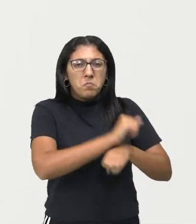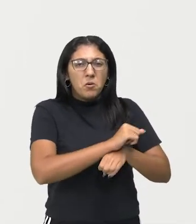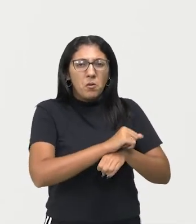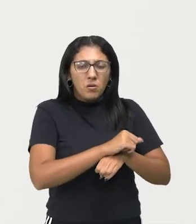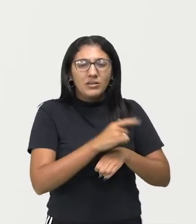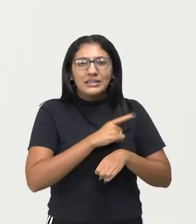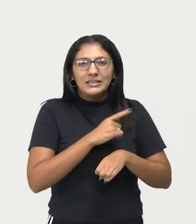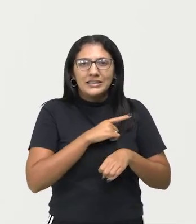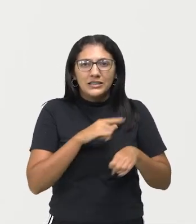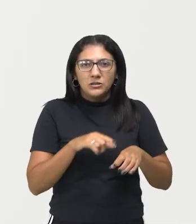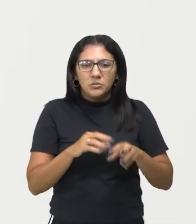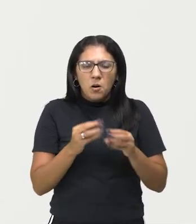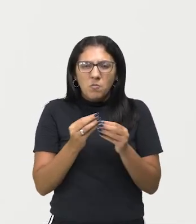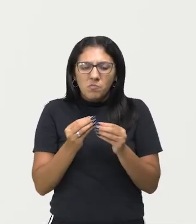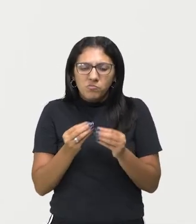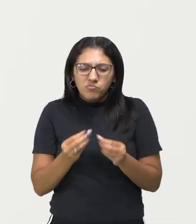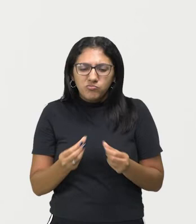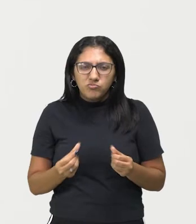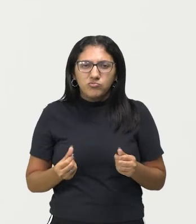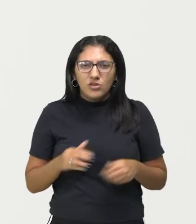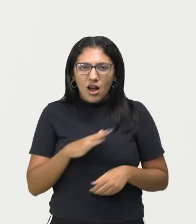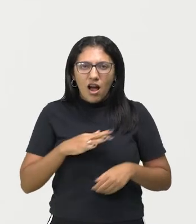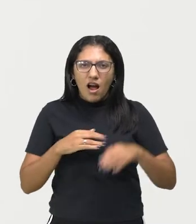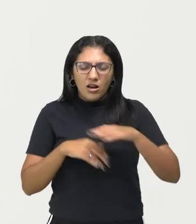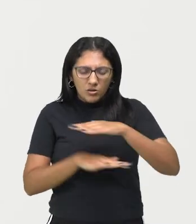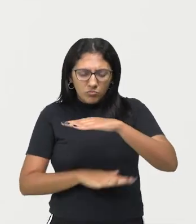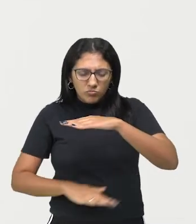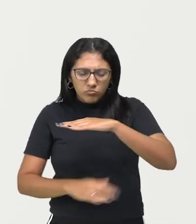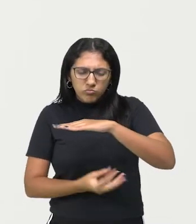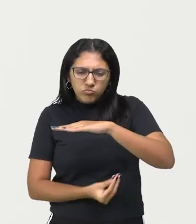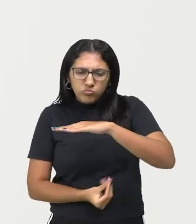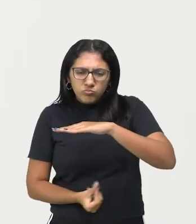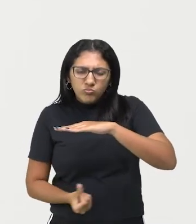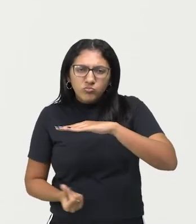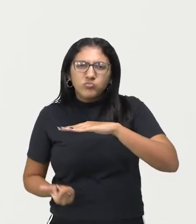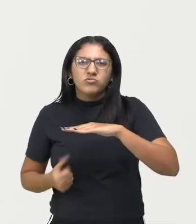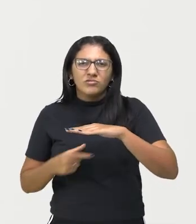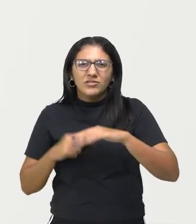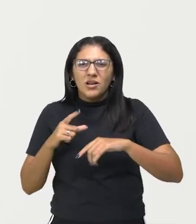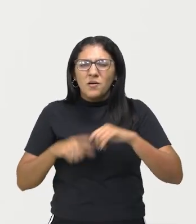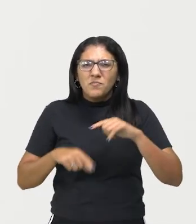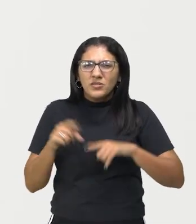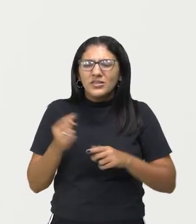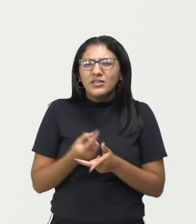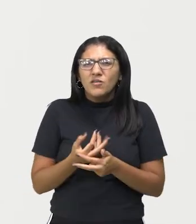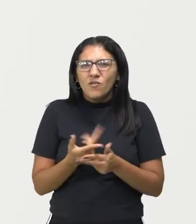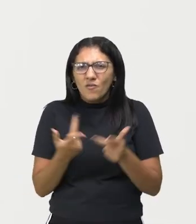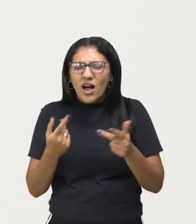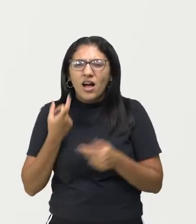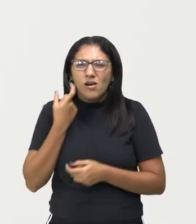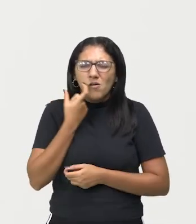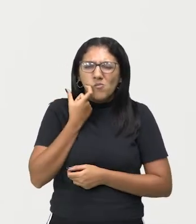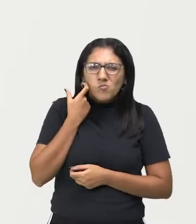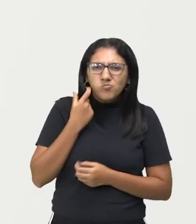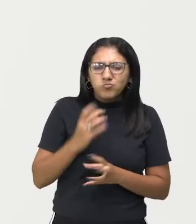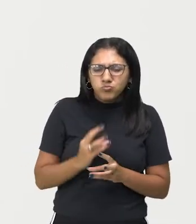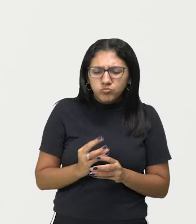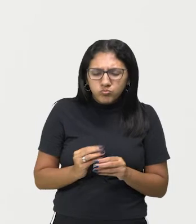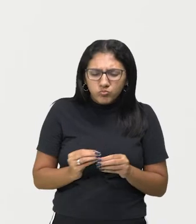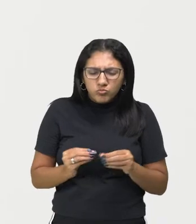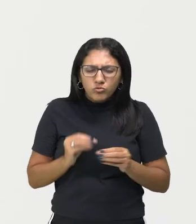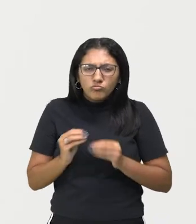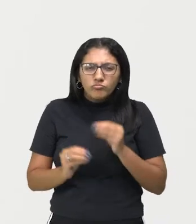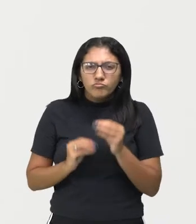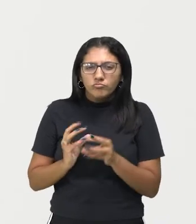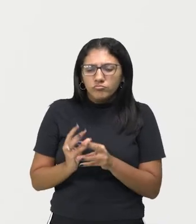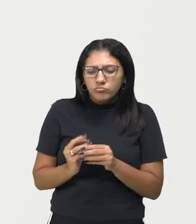a decomposição do material do fundo, a floresta que foi alagada, os animais que foram mortos ao longo da